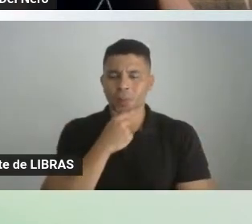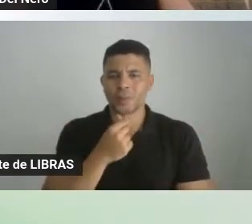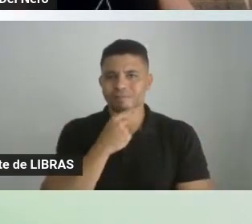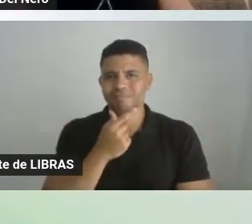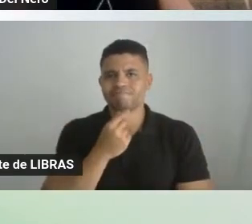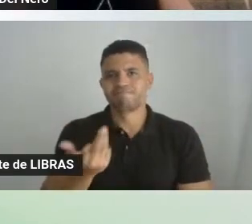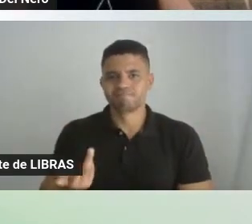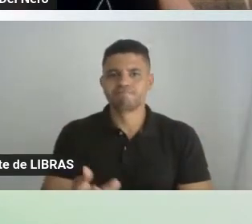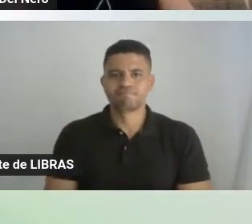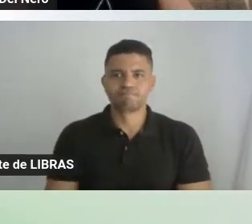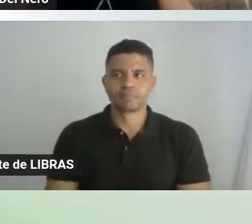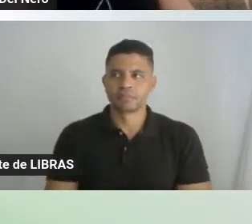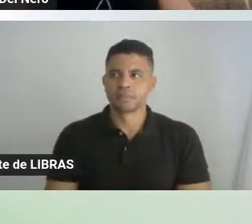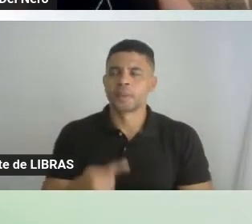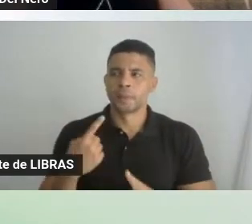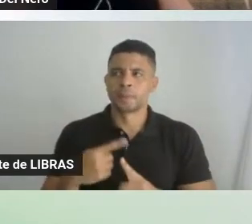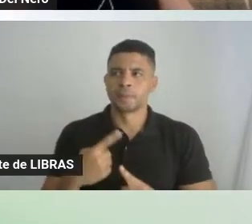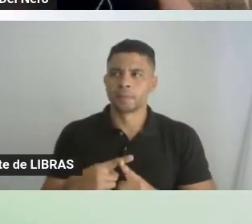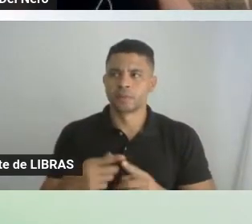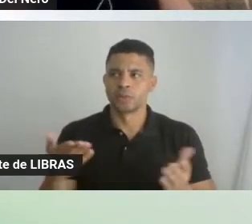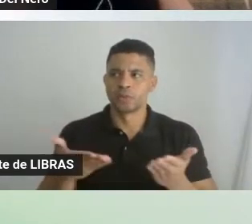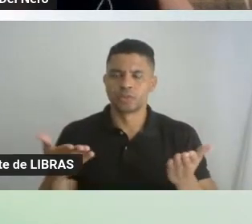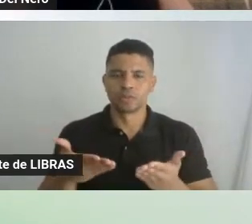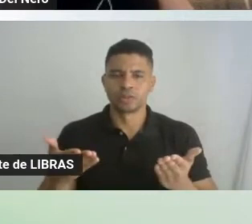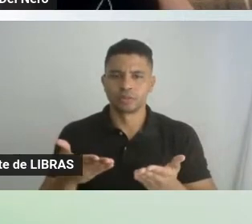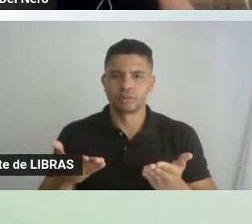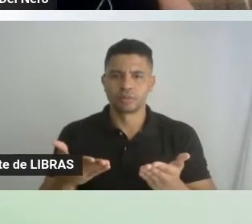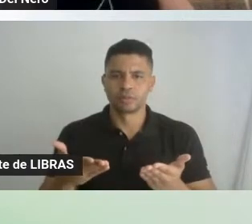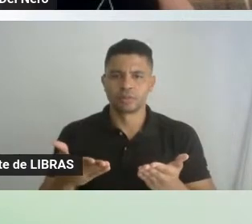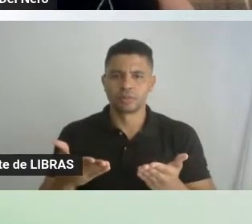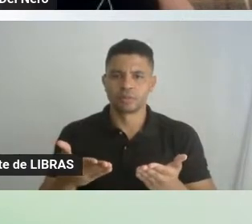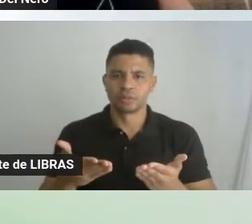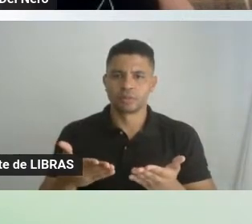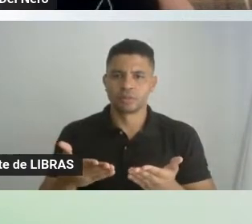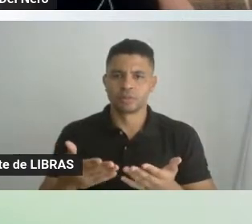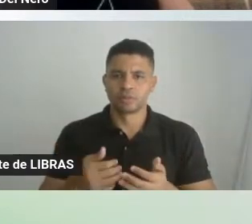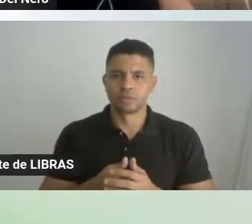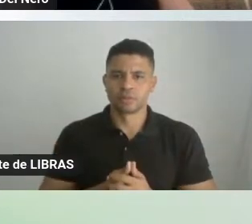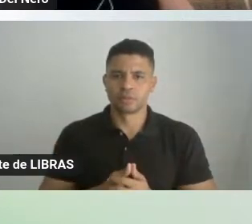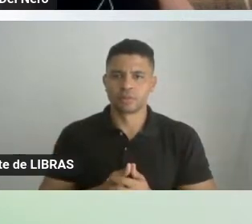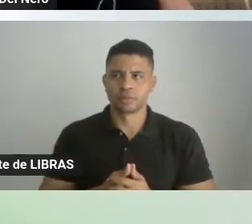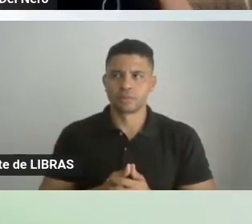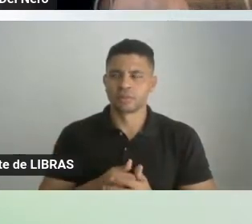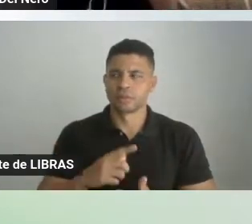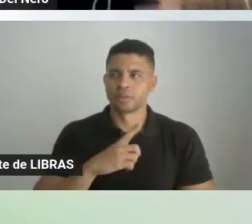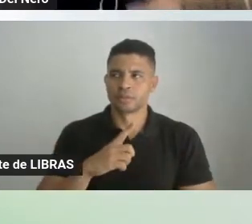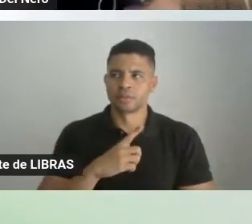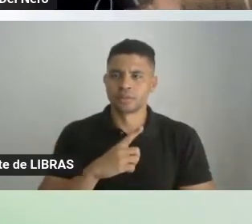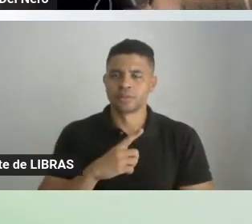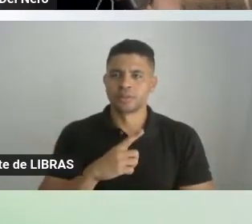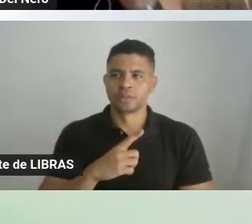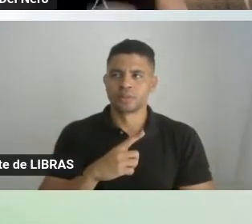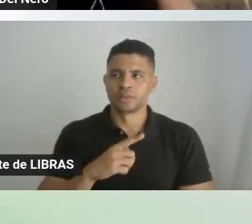a gente, então, vou dar os números, né? Tem uma pesquisa chamada Indicador de Letramento Científico, que